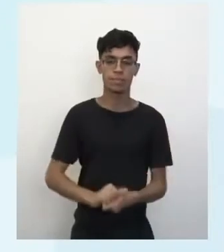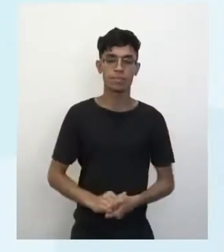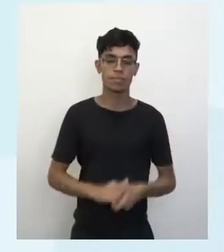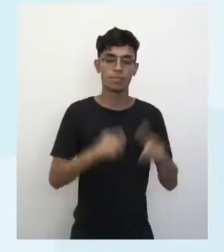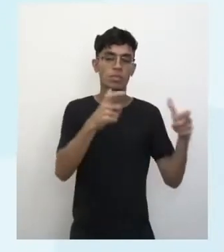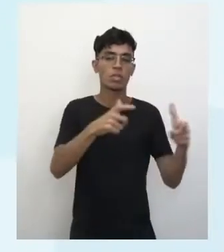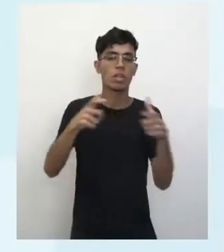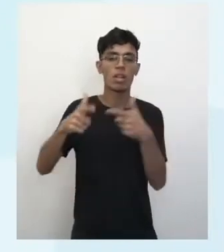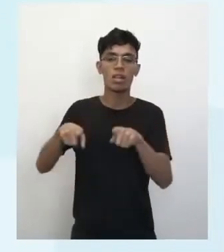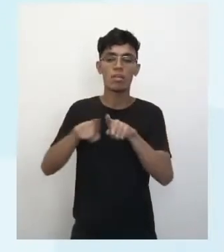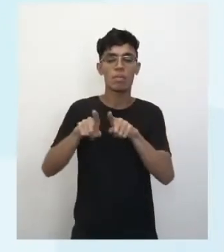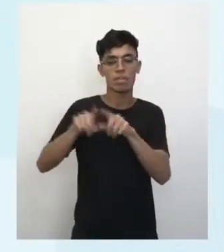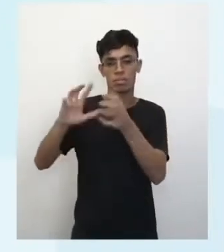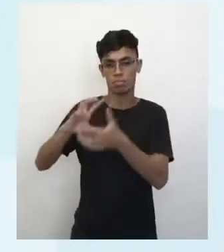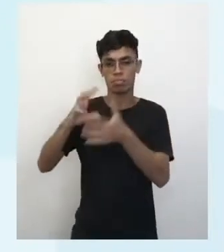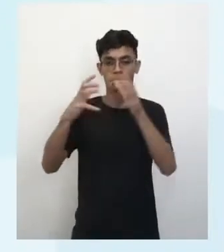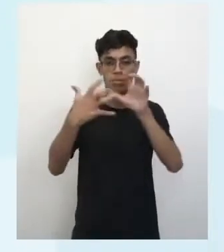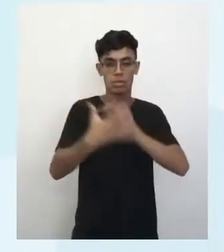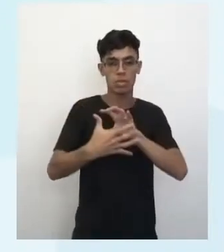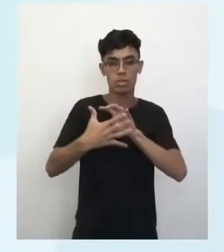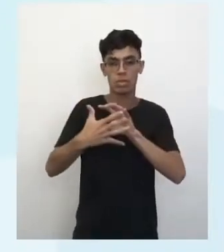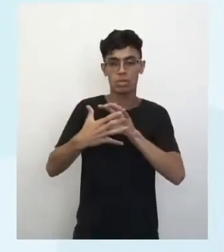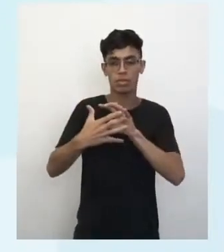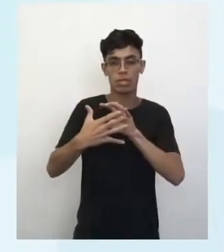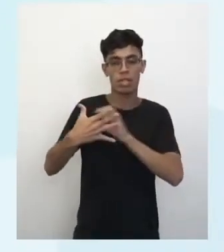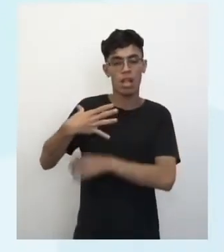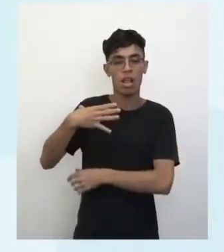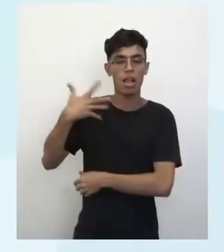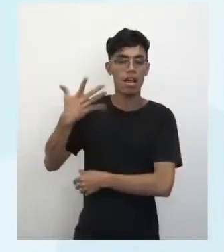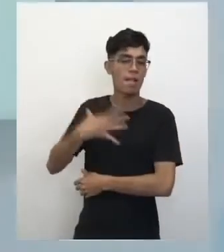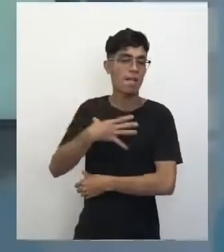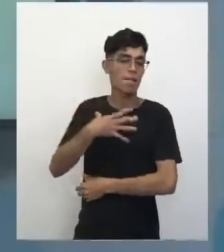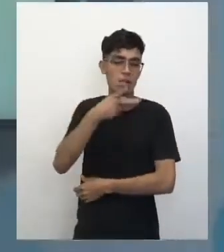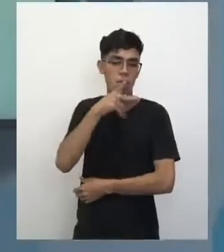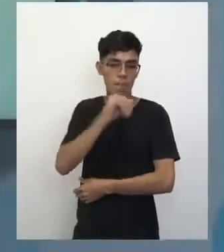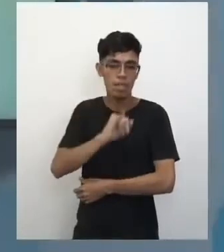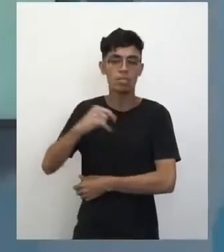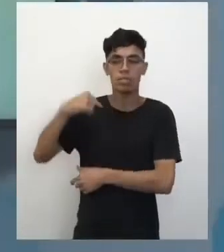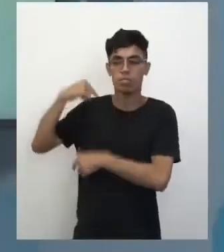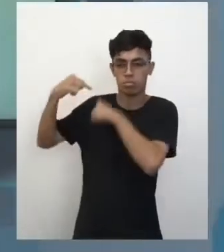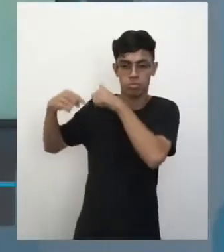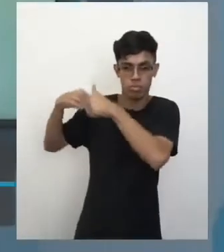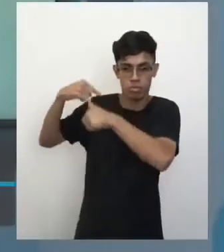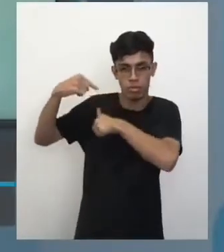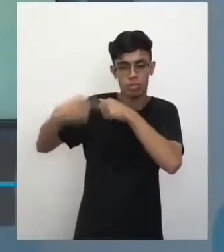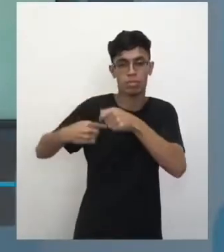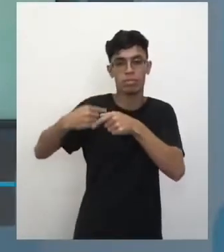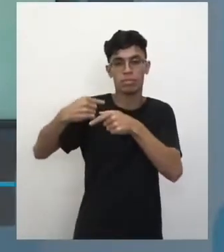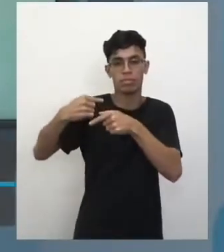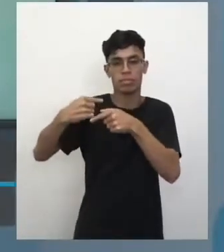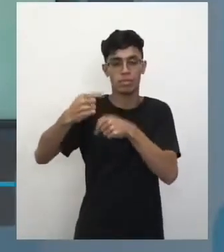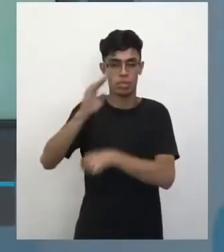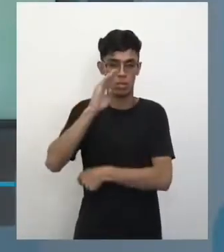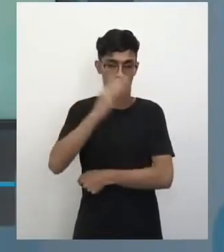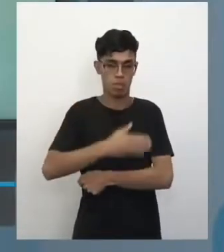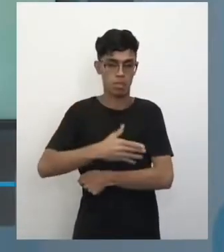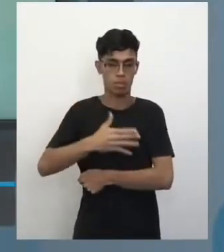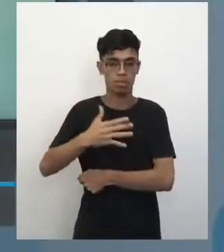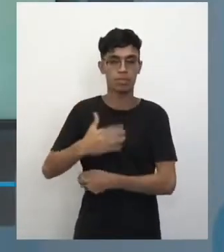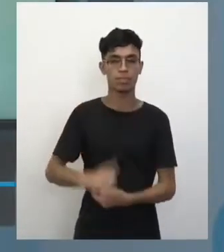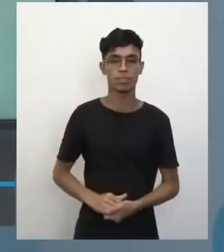ambientes. E essas transformações são herdadas pela prole. Então era a ideia aí, eram as ideias principais aí do que o Lamarck